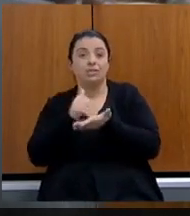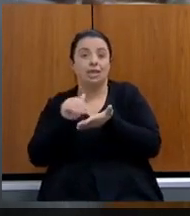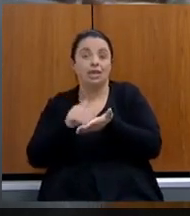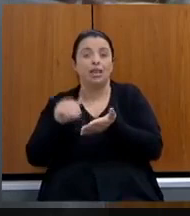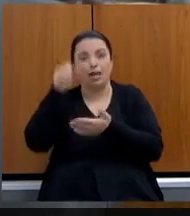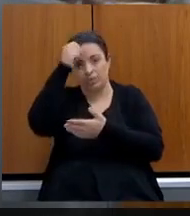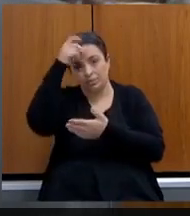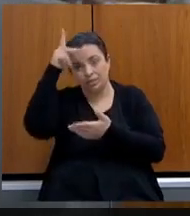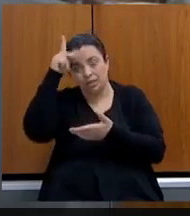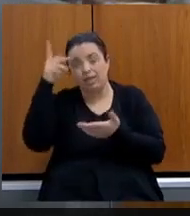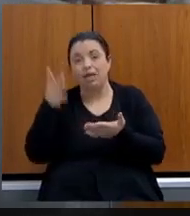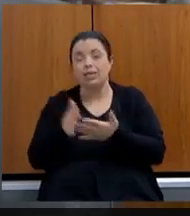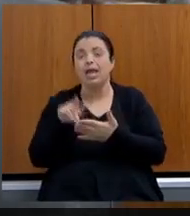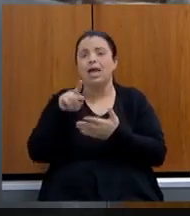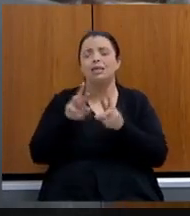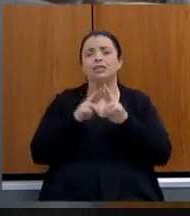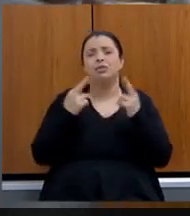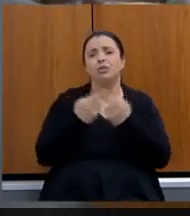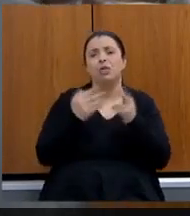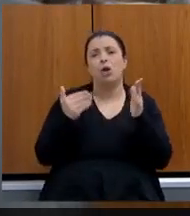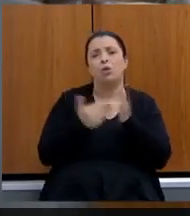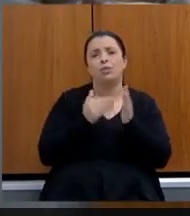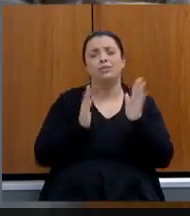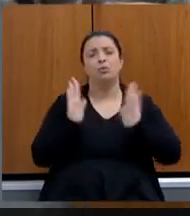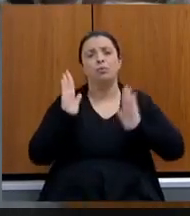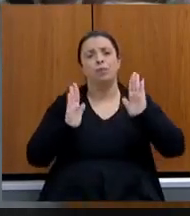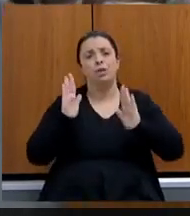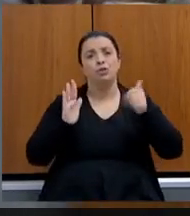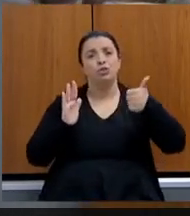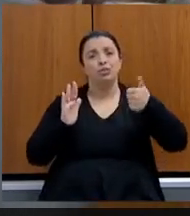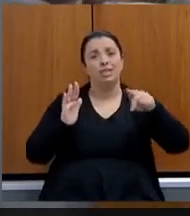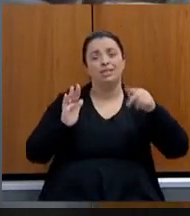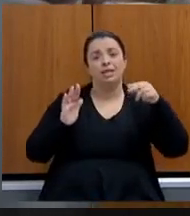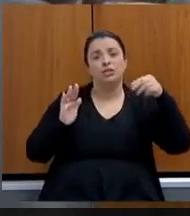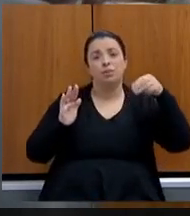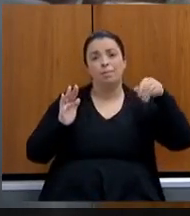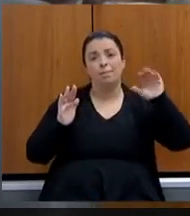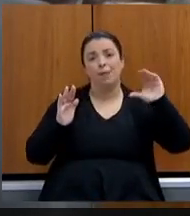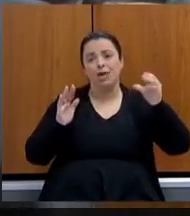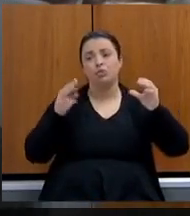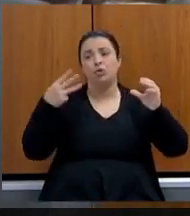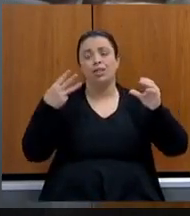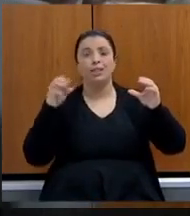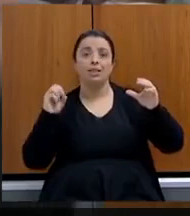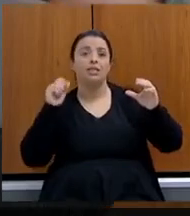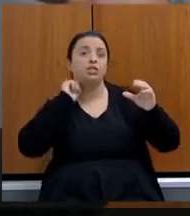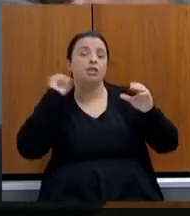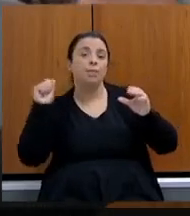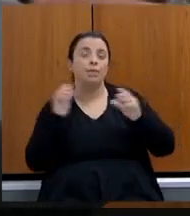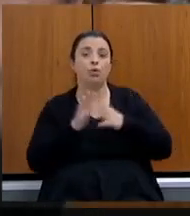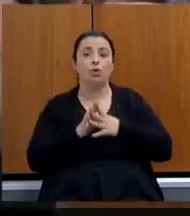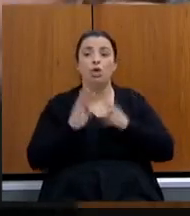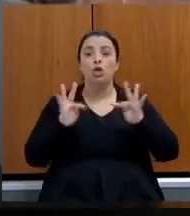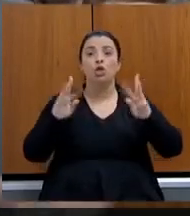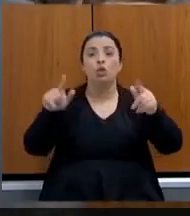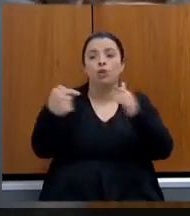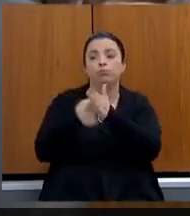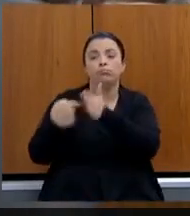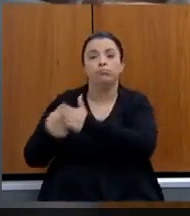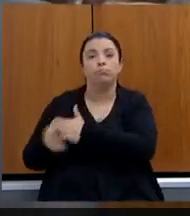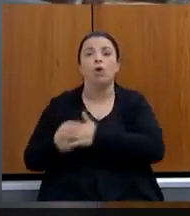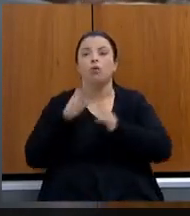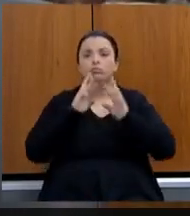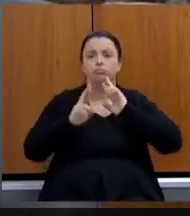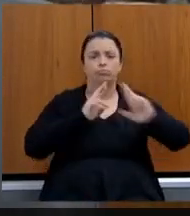aconteceram entre o dia Dezessete de Março e trinta de Abril eu não me furtei a responder Deputado questionamento de ninguém de nenhum